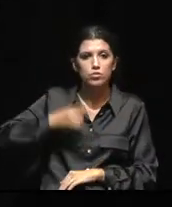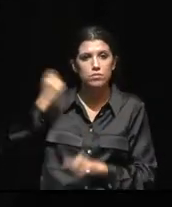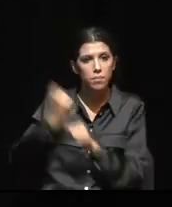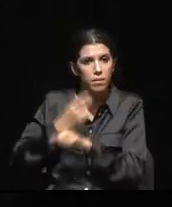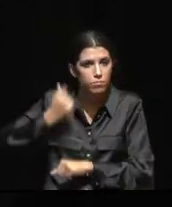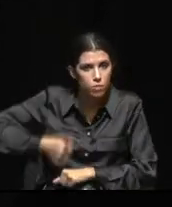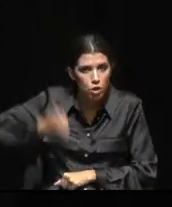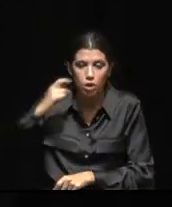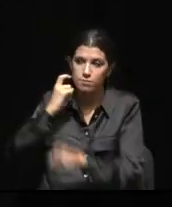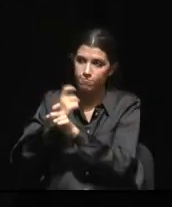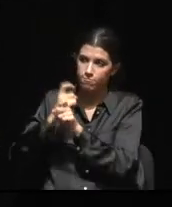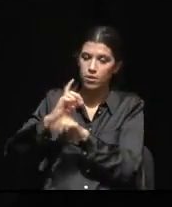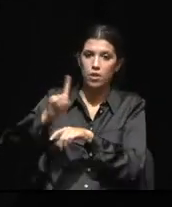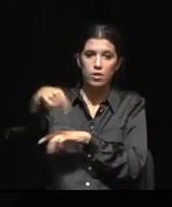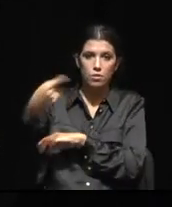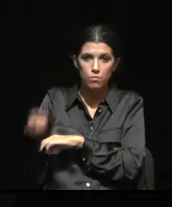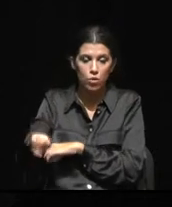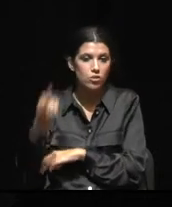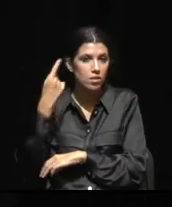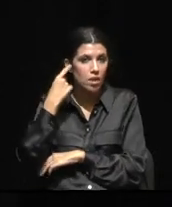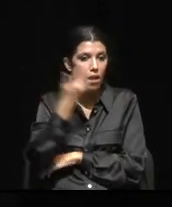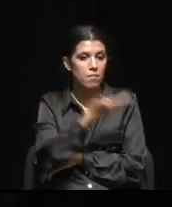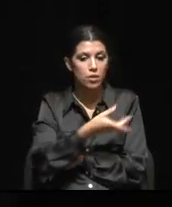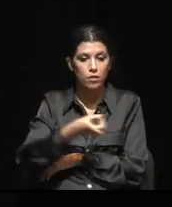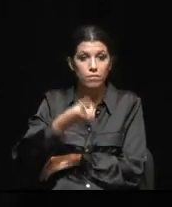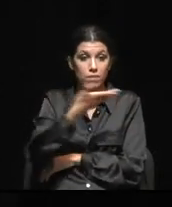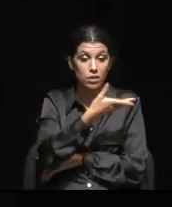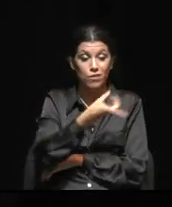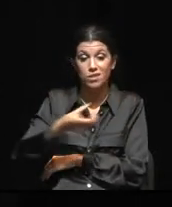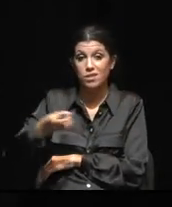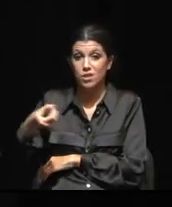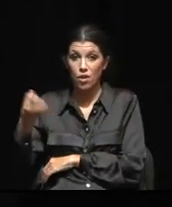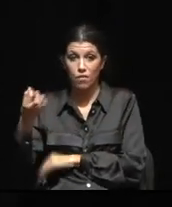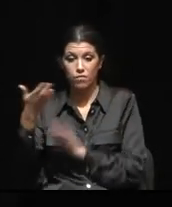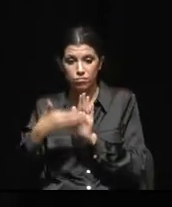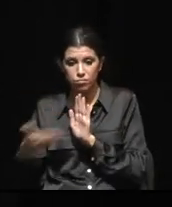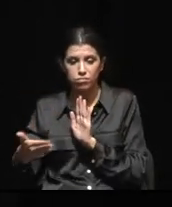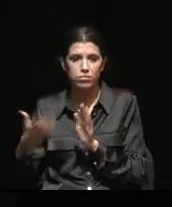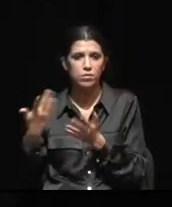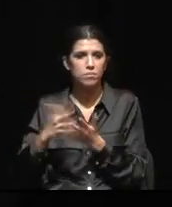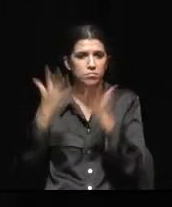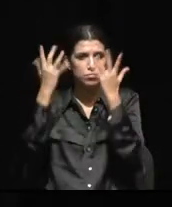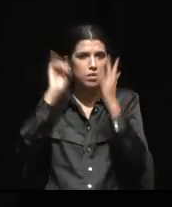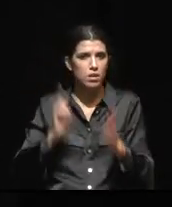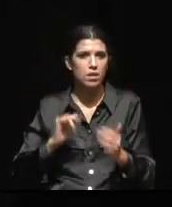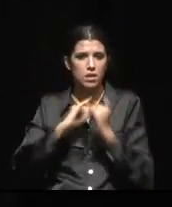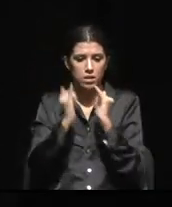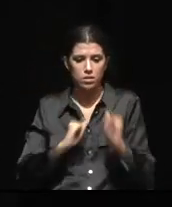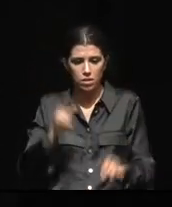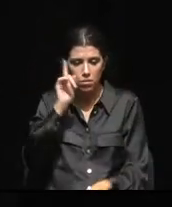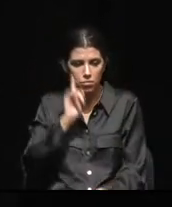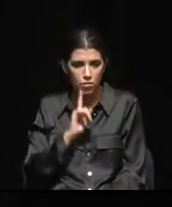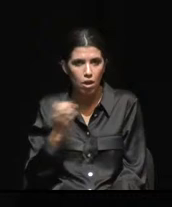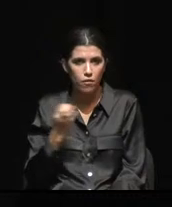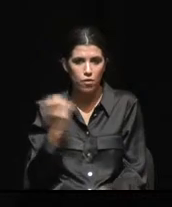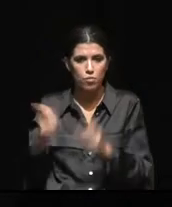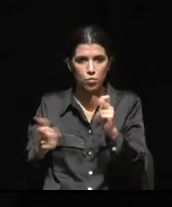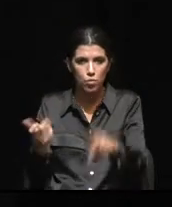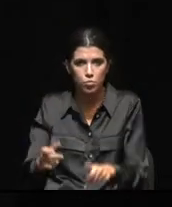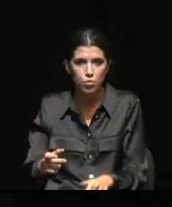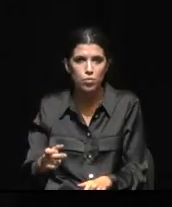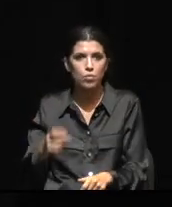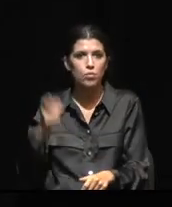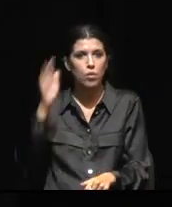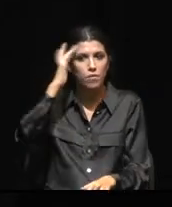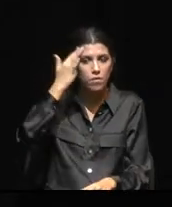trabalho posteriormente a partir de 1909 ocorreram várias celebrações do Dia Internacional da Mulher em diferentes